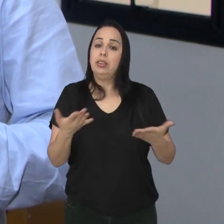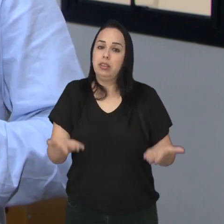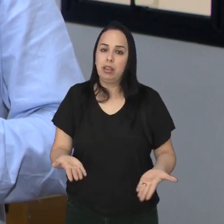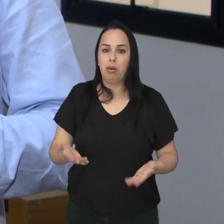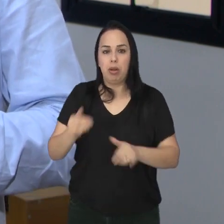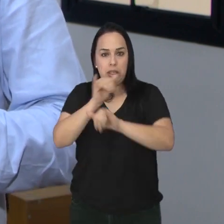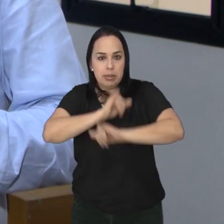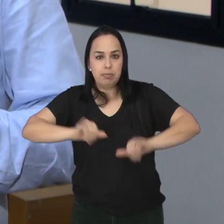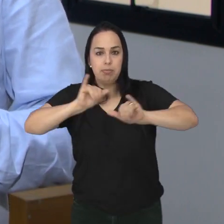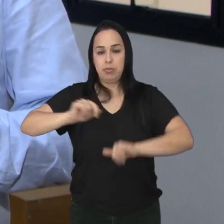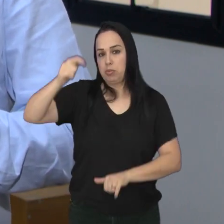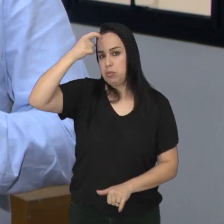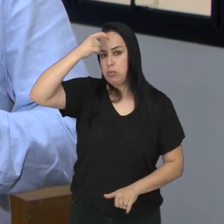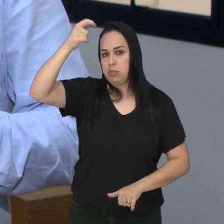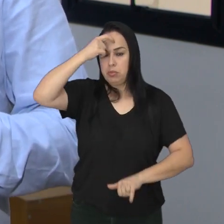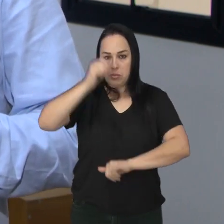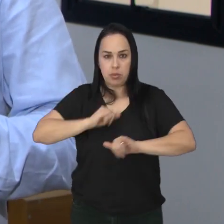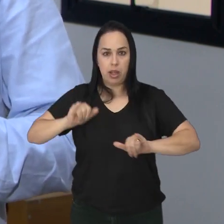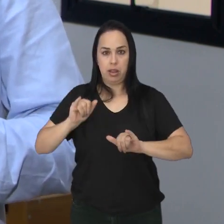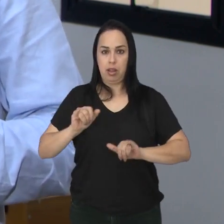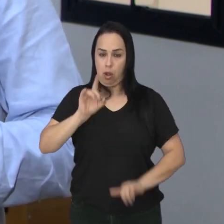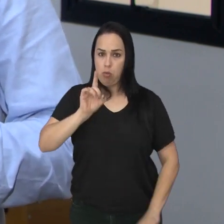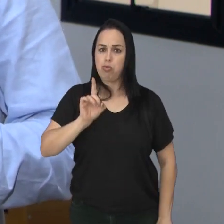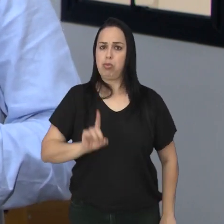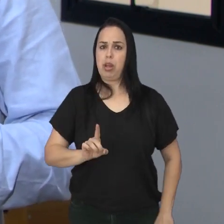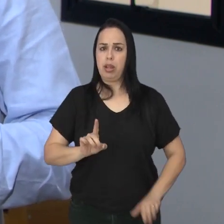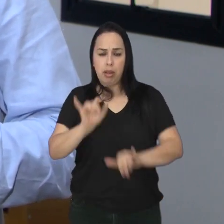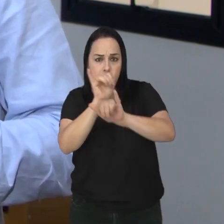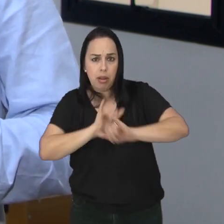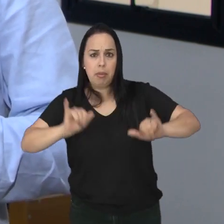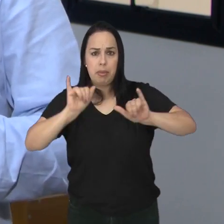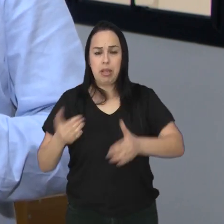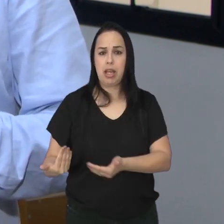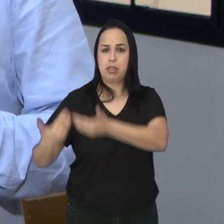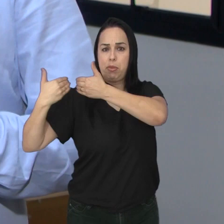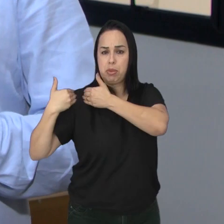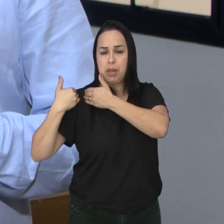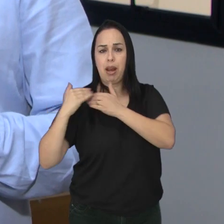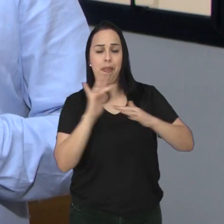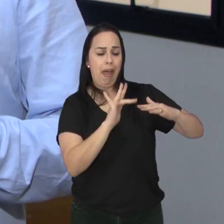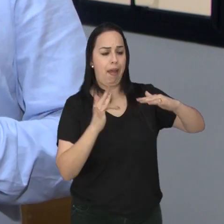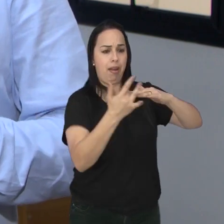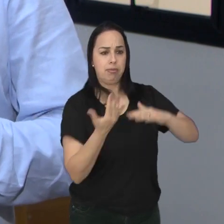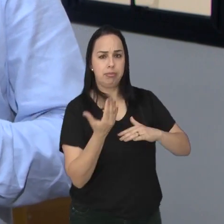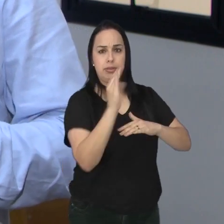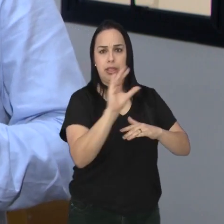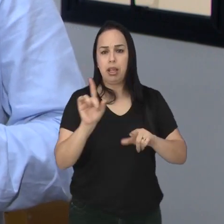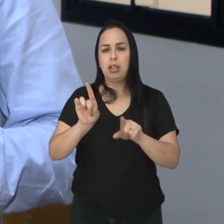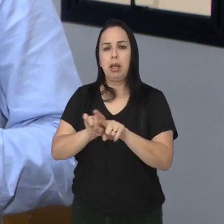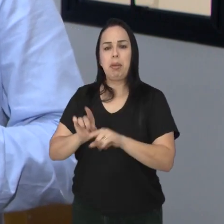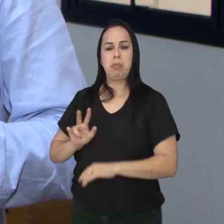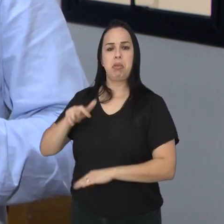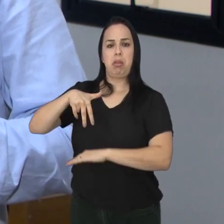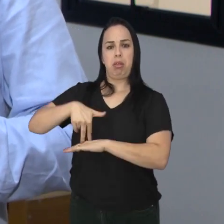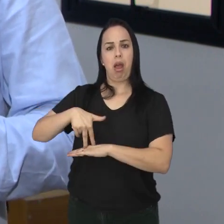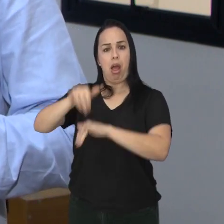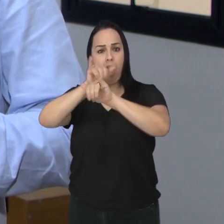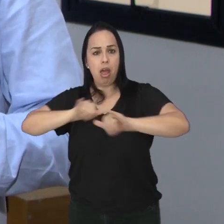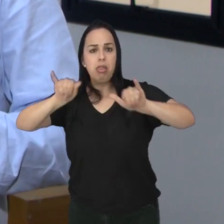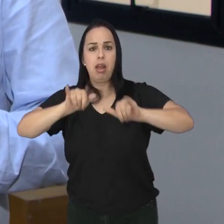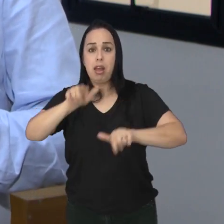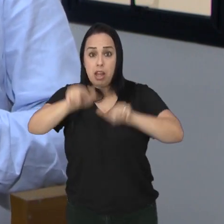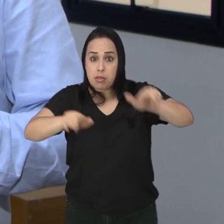consciência, divulgando. A nossa Casa Legislativa ela tem esse dever de estar divulgando, seja nas redes sociais, seja na